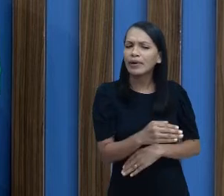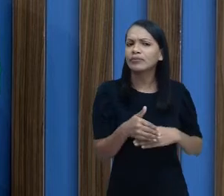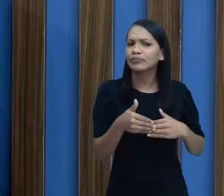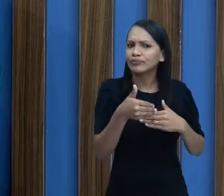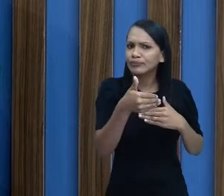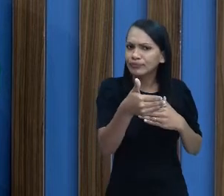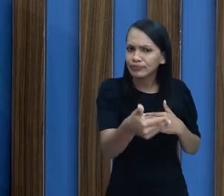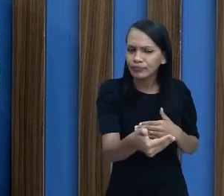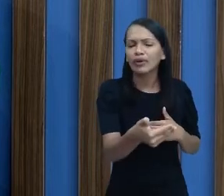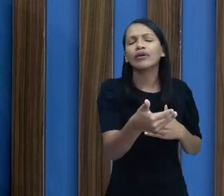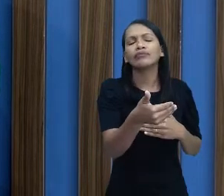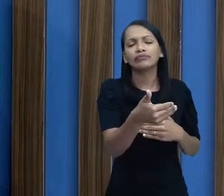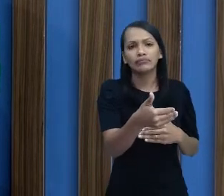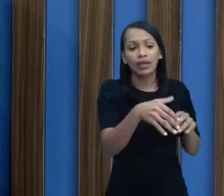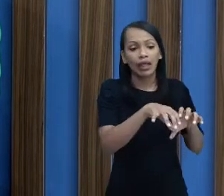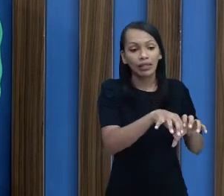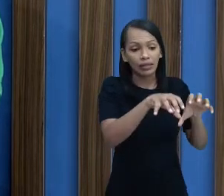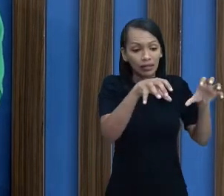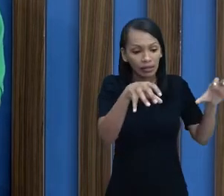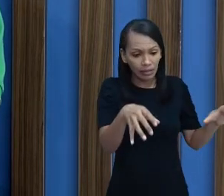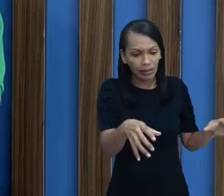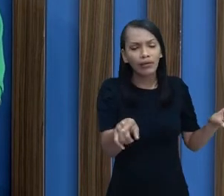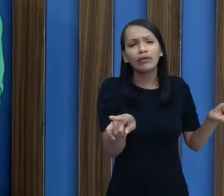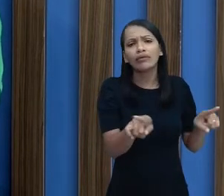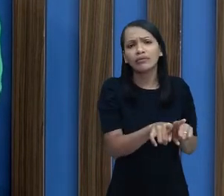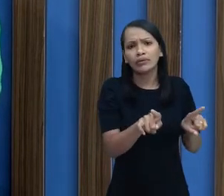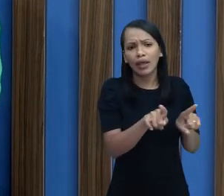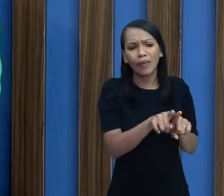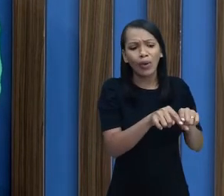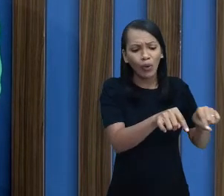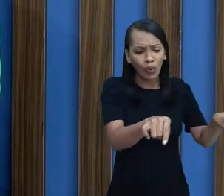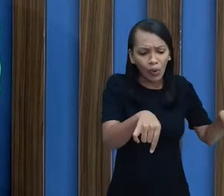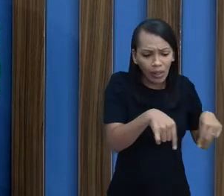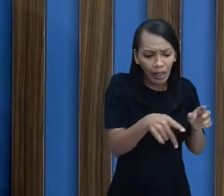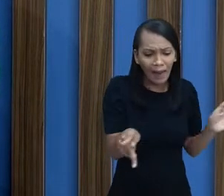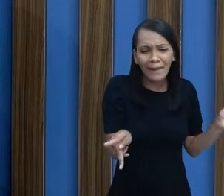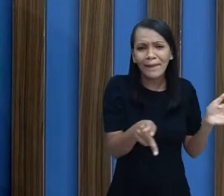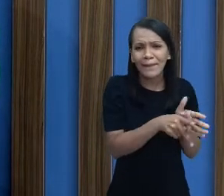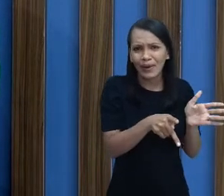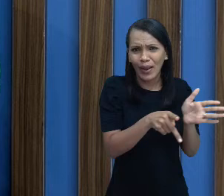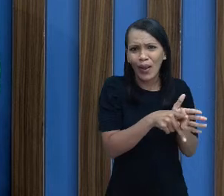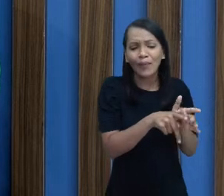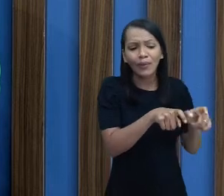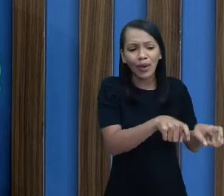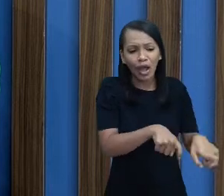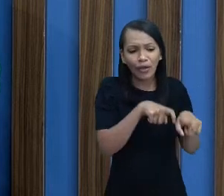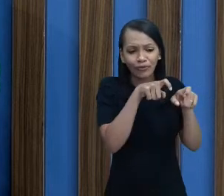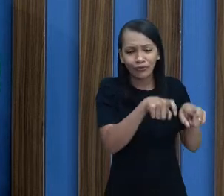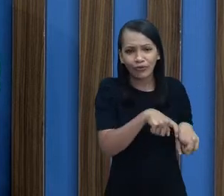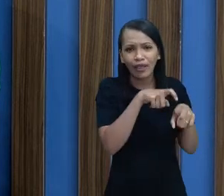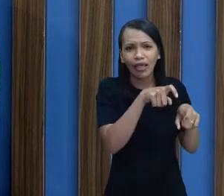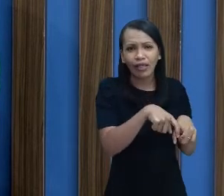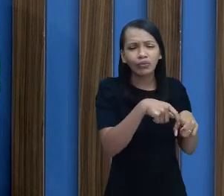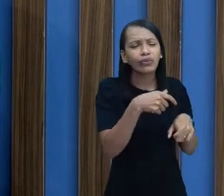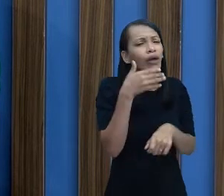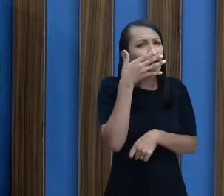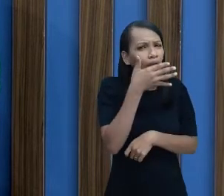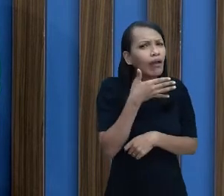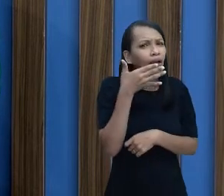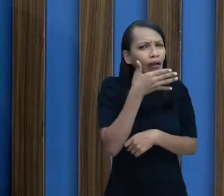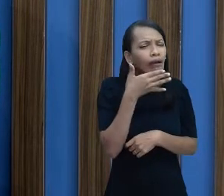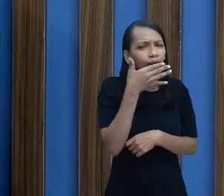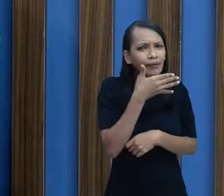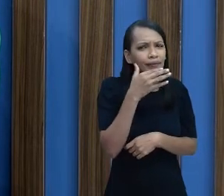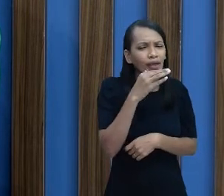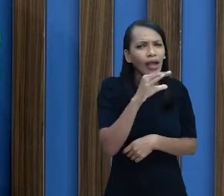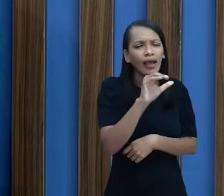divisão em capitanias hereditárias, aí os primeiros engenhos de cana-de-açúcar, e aí vai o período colonial no Brasil. Na